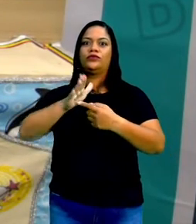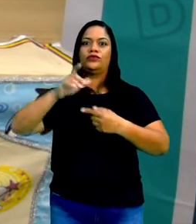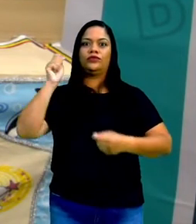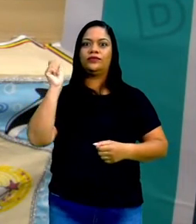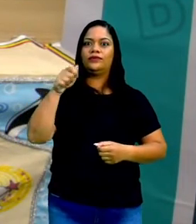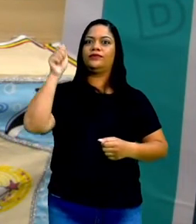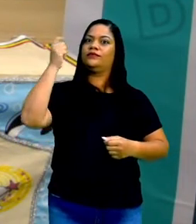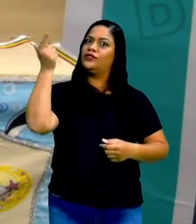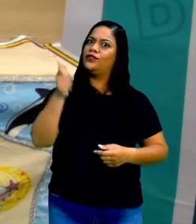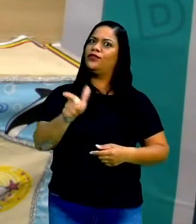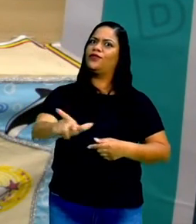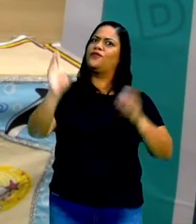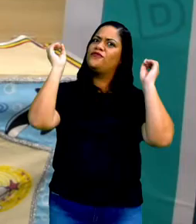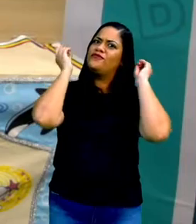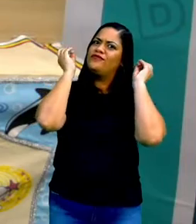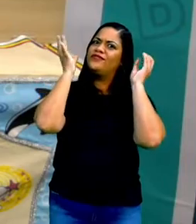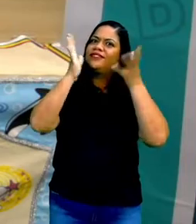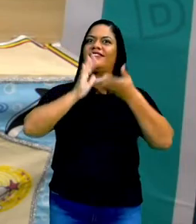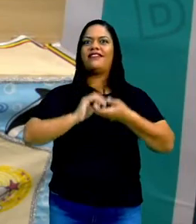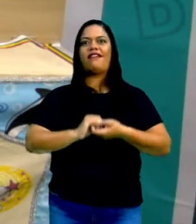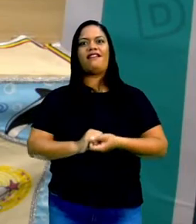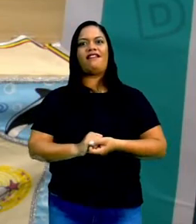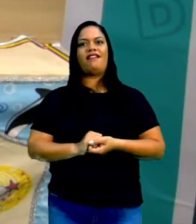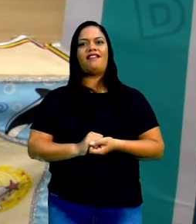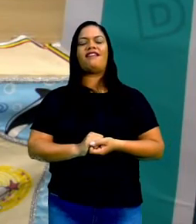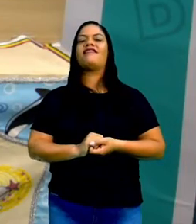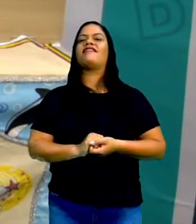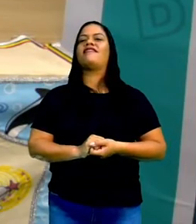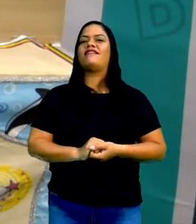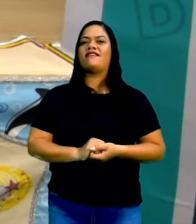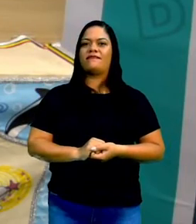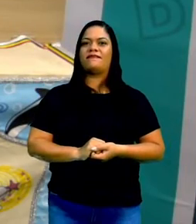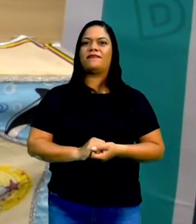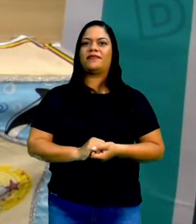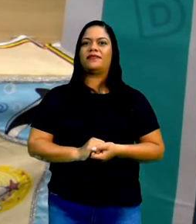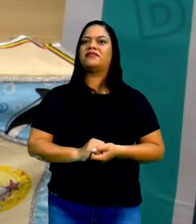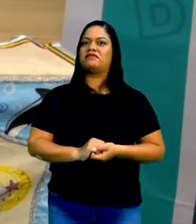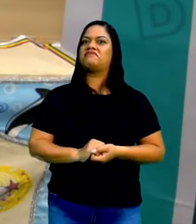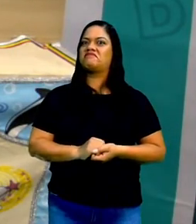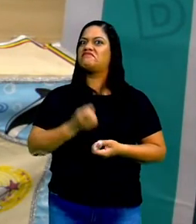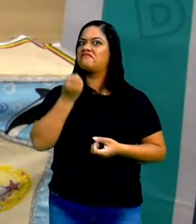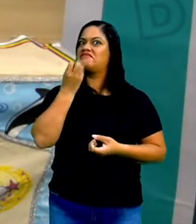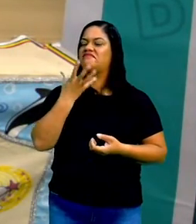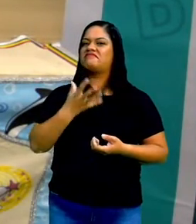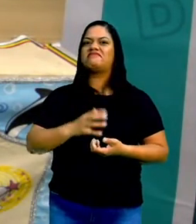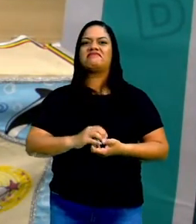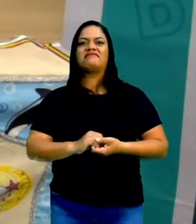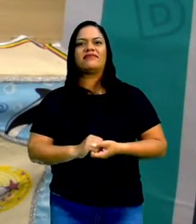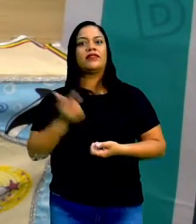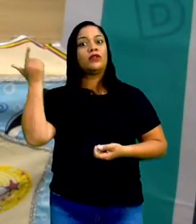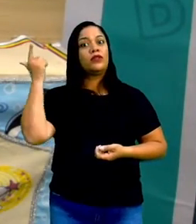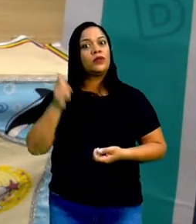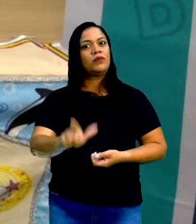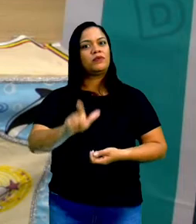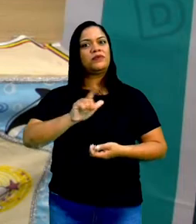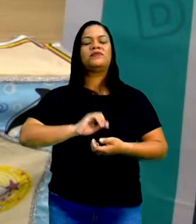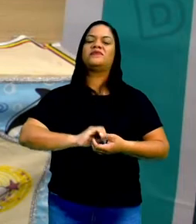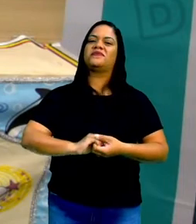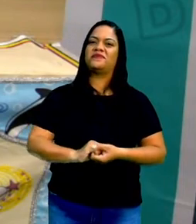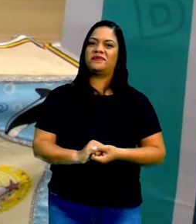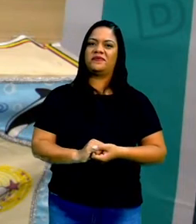apareceu novamente, leiturinha. Pô, esse patinho tá com muita sorte, não tá? De